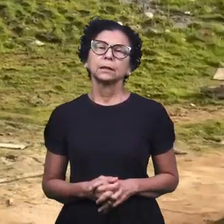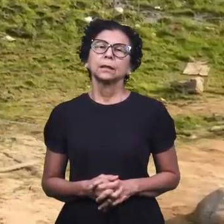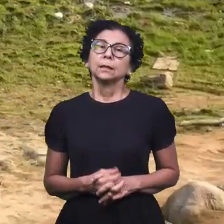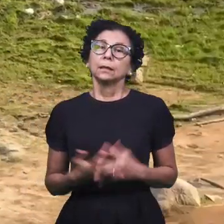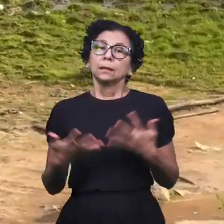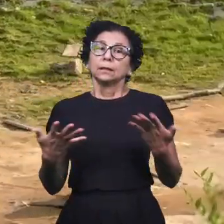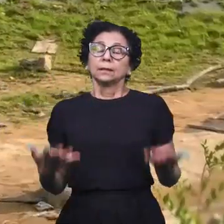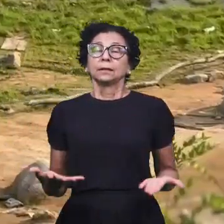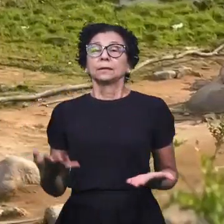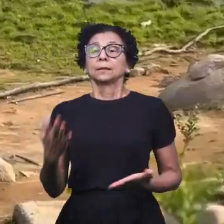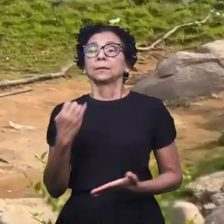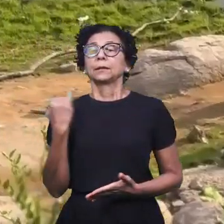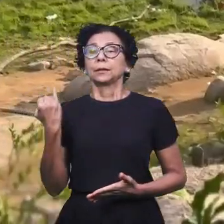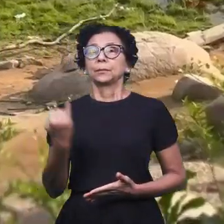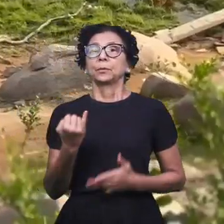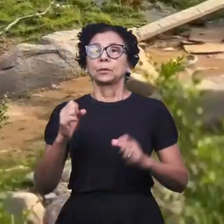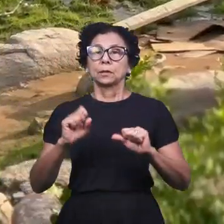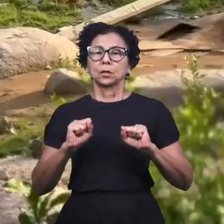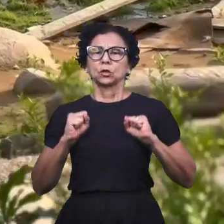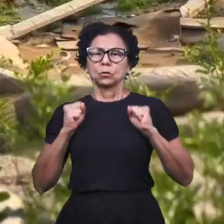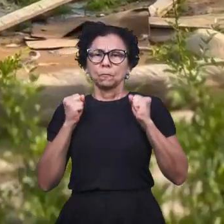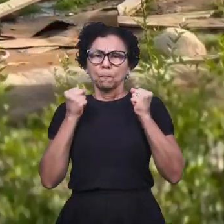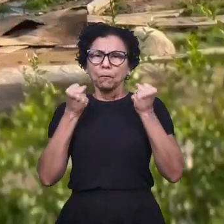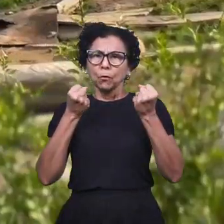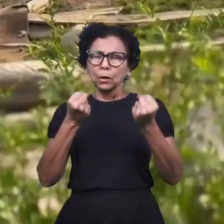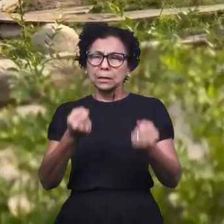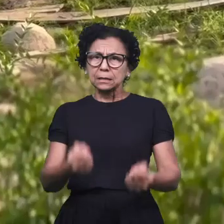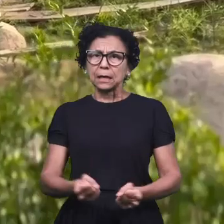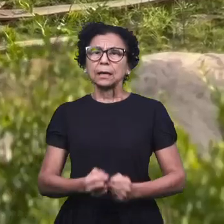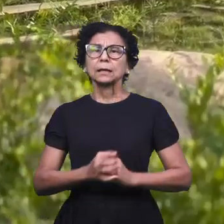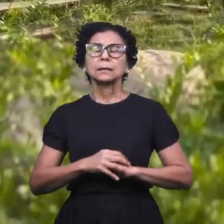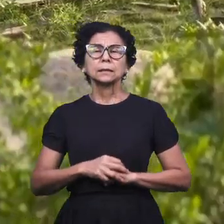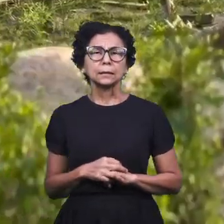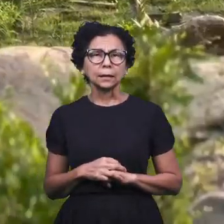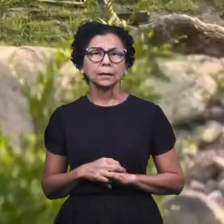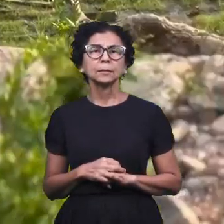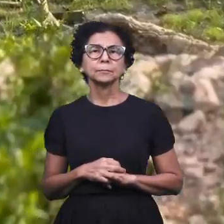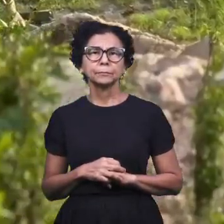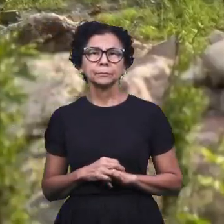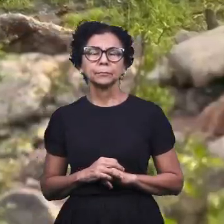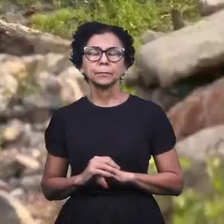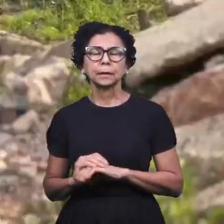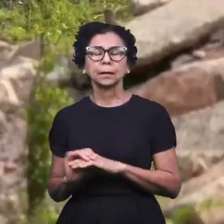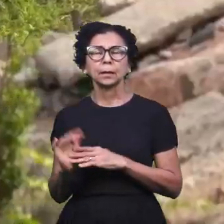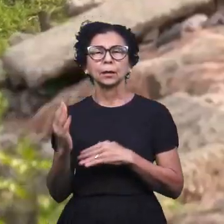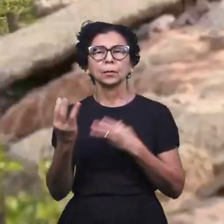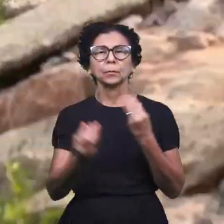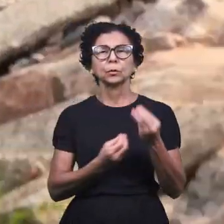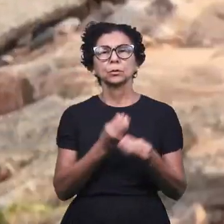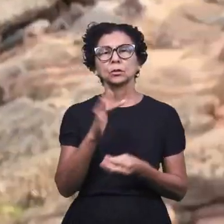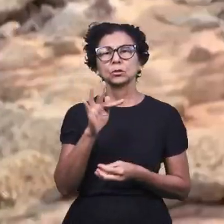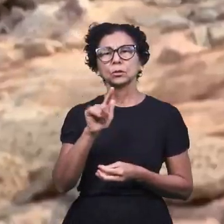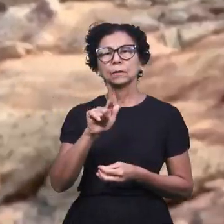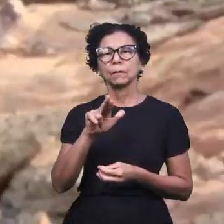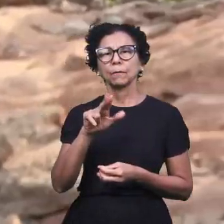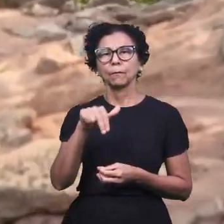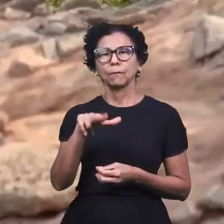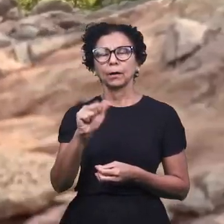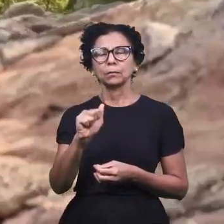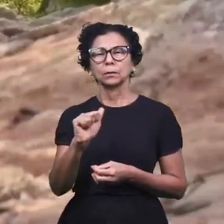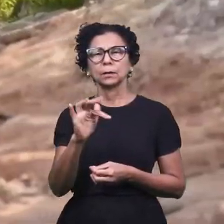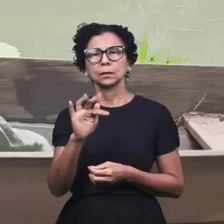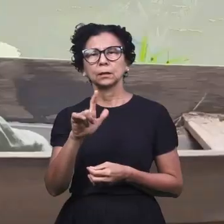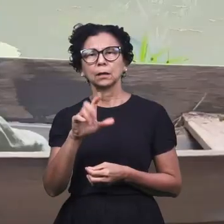cenário, é preciso mais do que nunca unir esforços para proteger a fauna e a flora. A bióloga destaca ainda a importância da